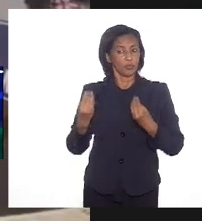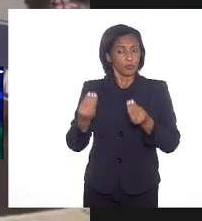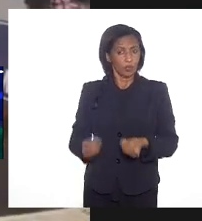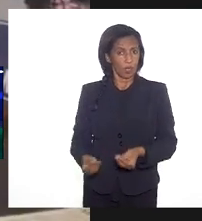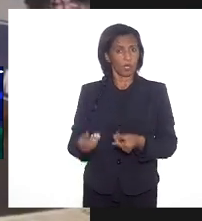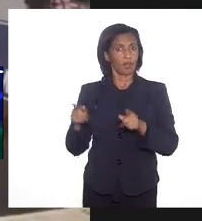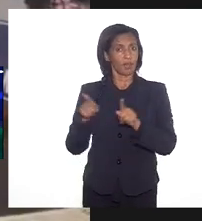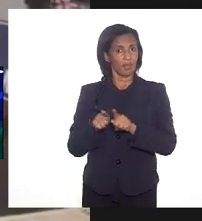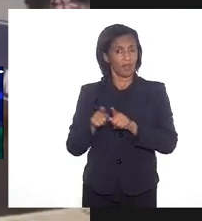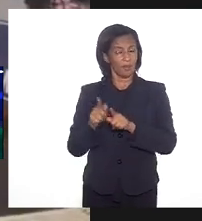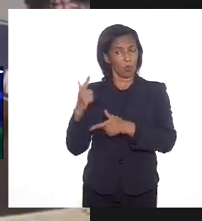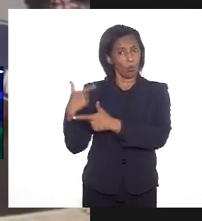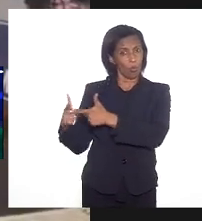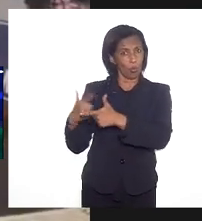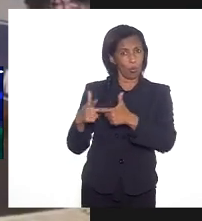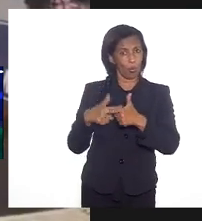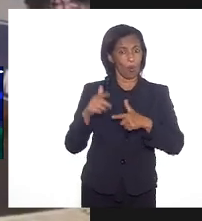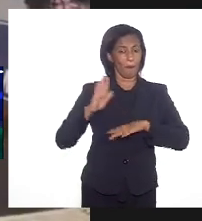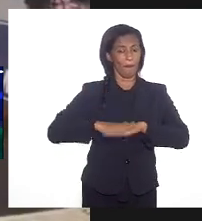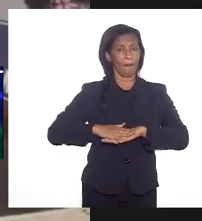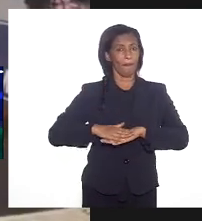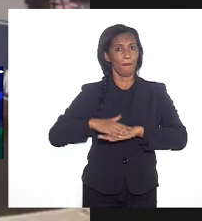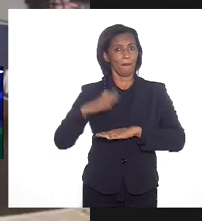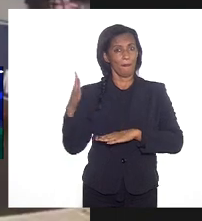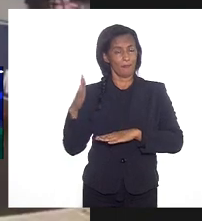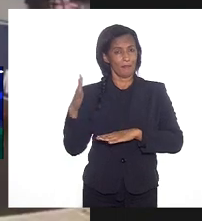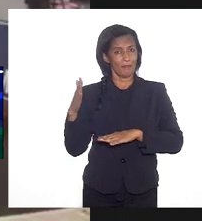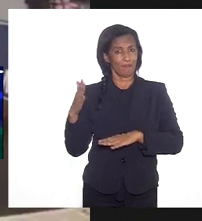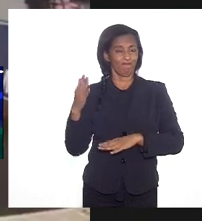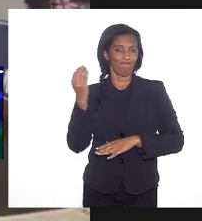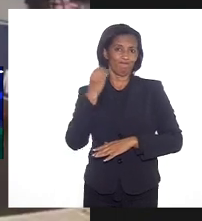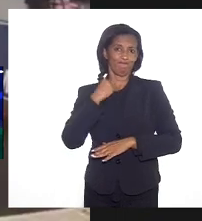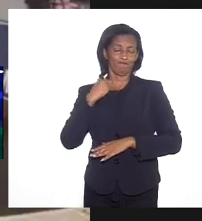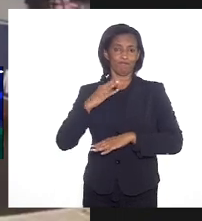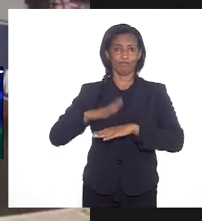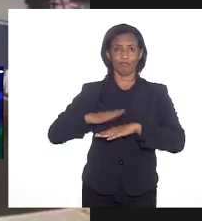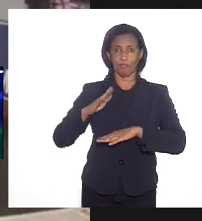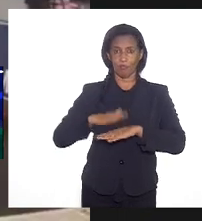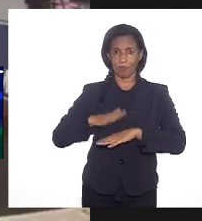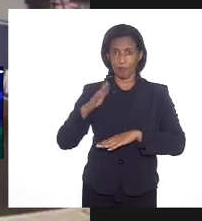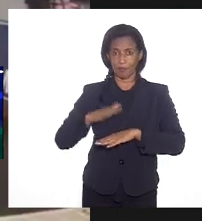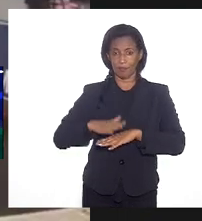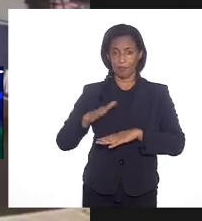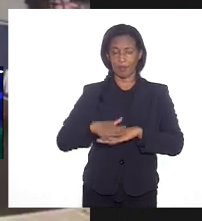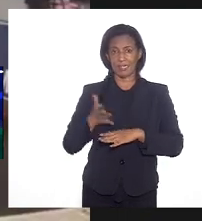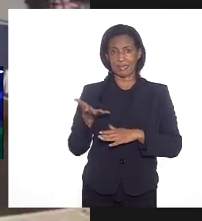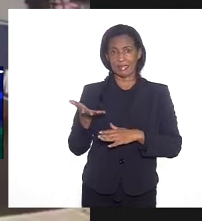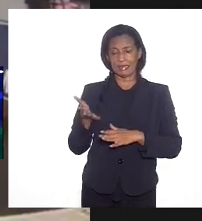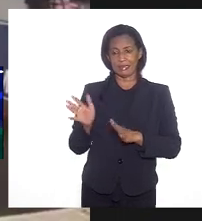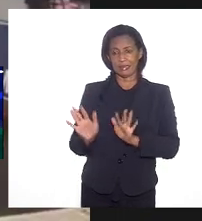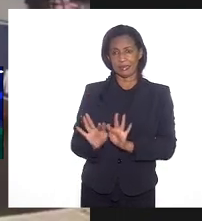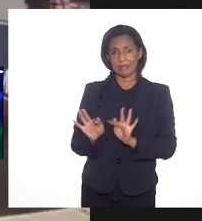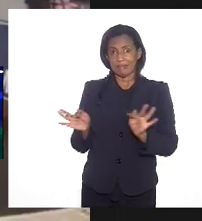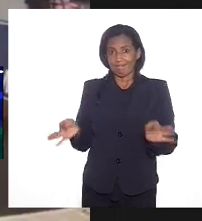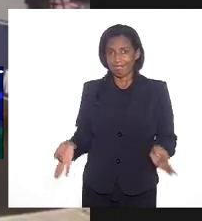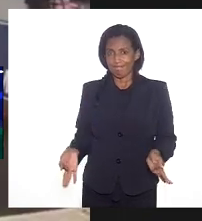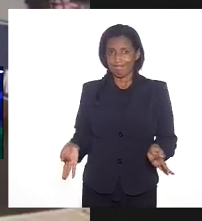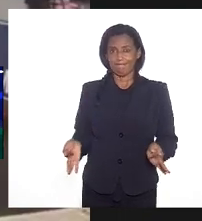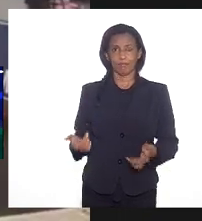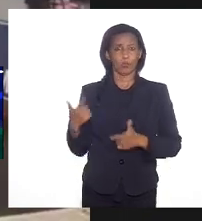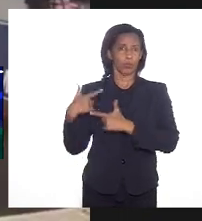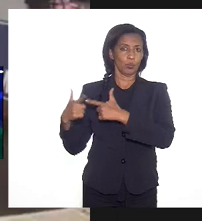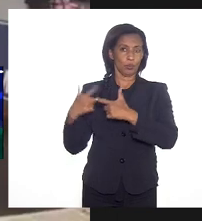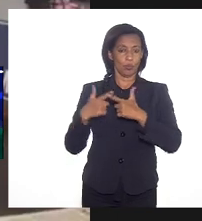situação ainda mais vulnerável e ainda mais delicada para a situação